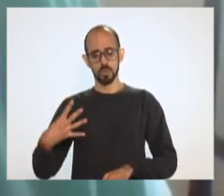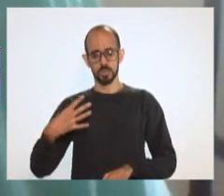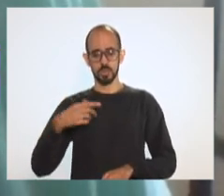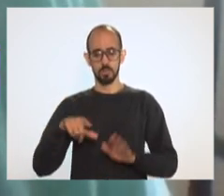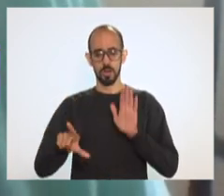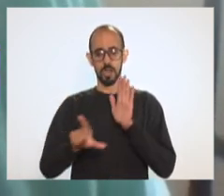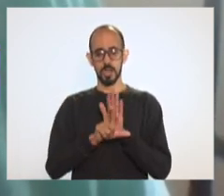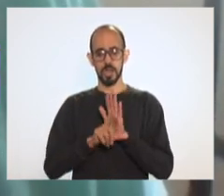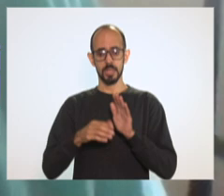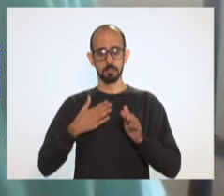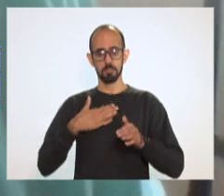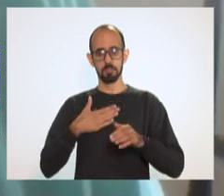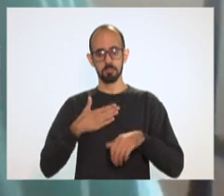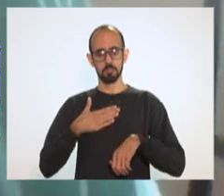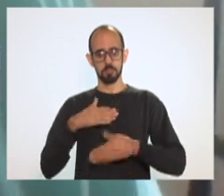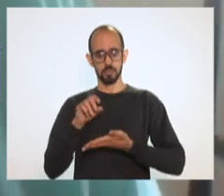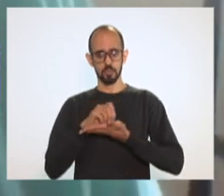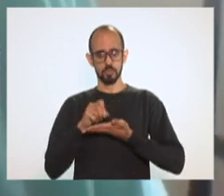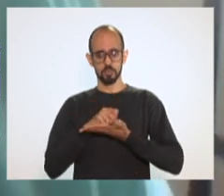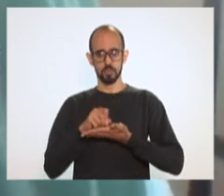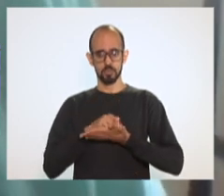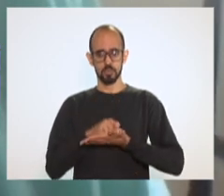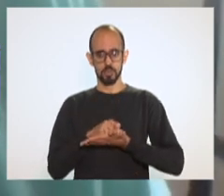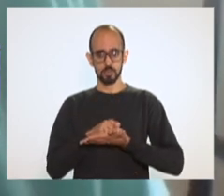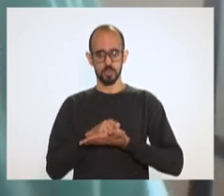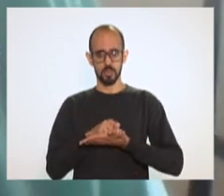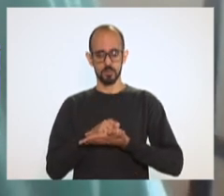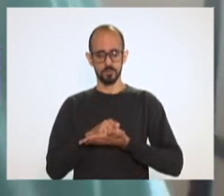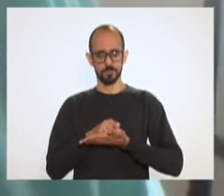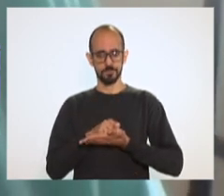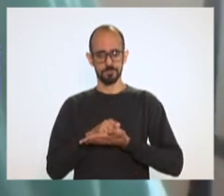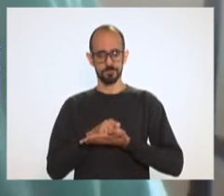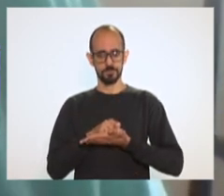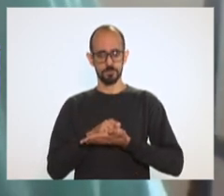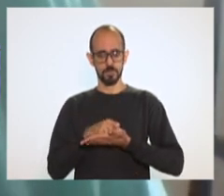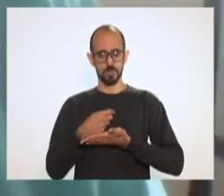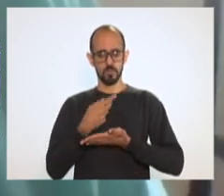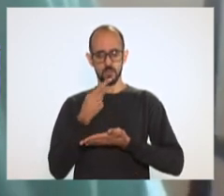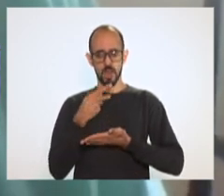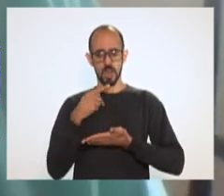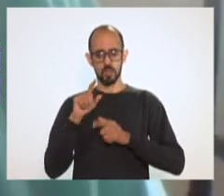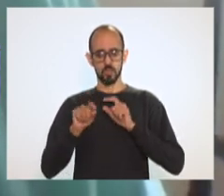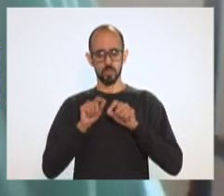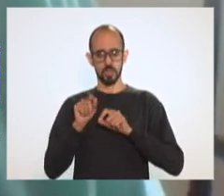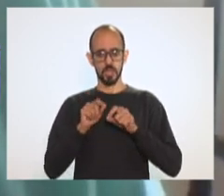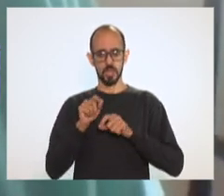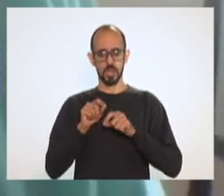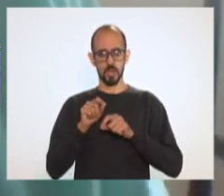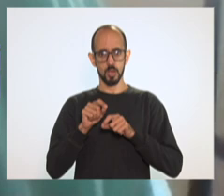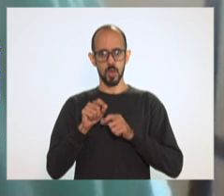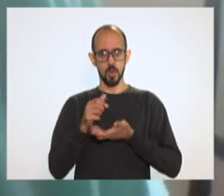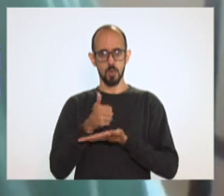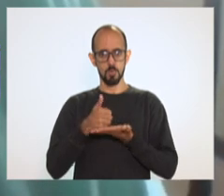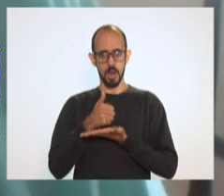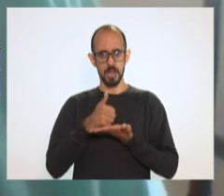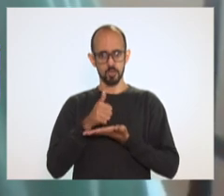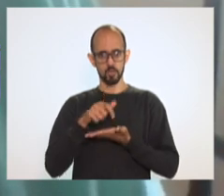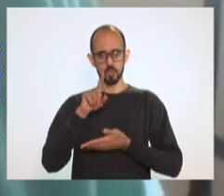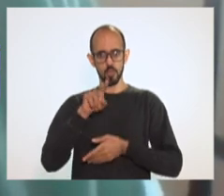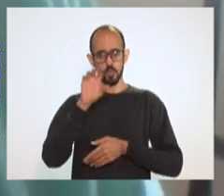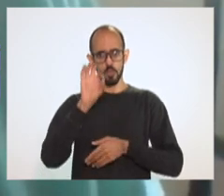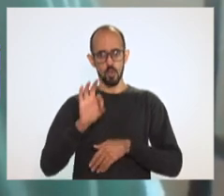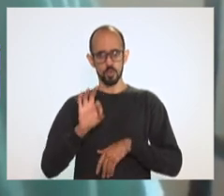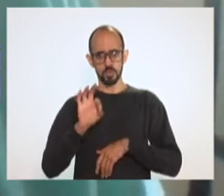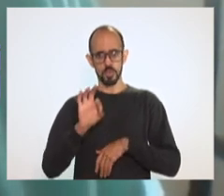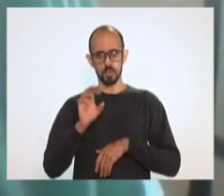rádios e TVs comunitárias que diz o seguinte que um mínimo de 1% dos valores